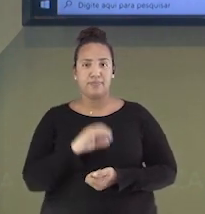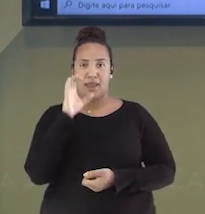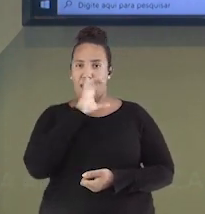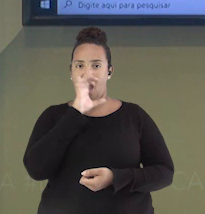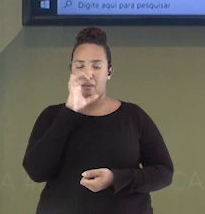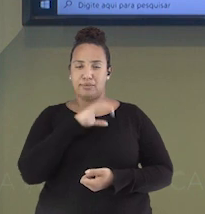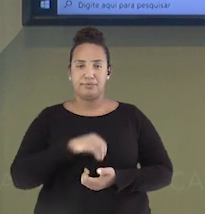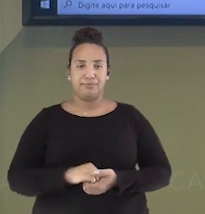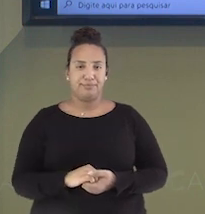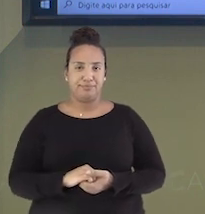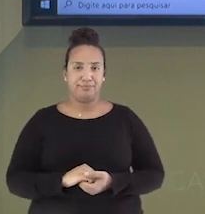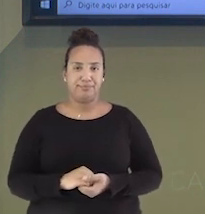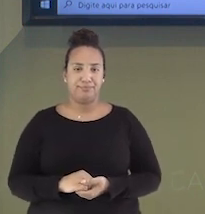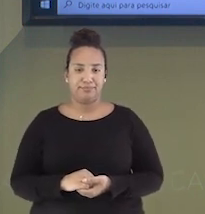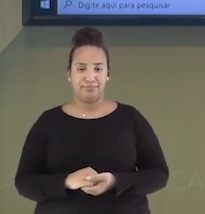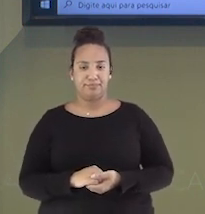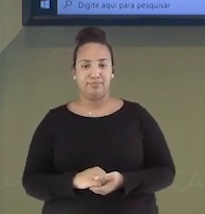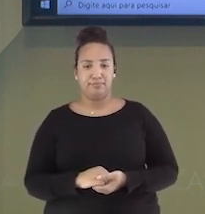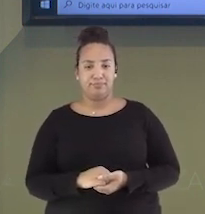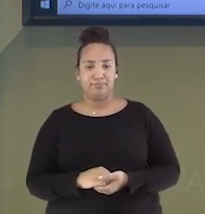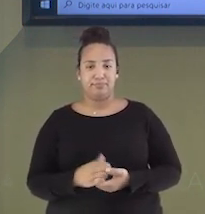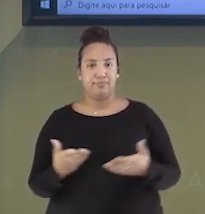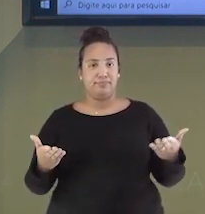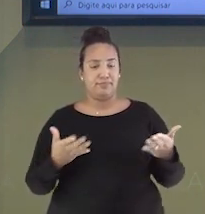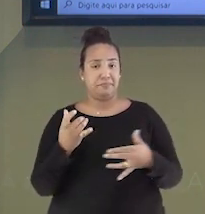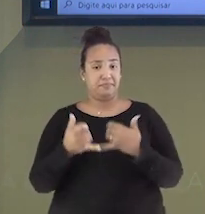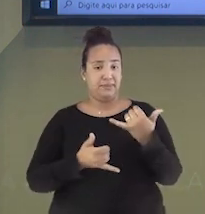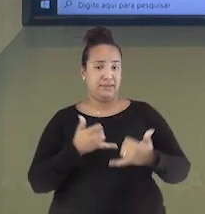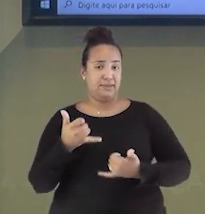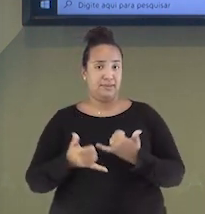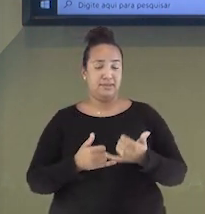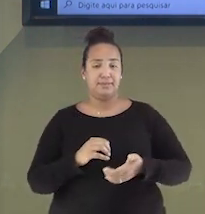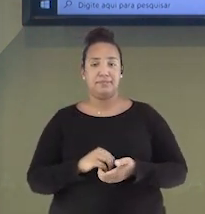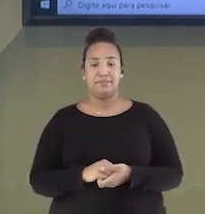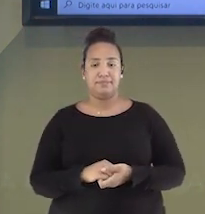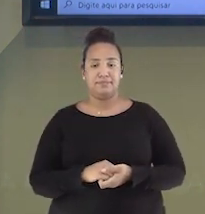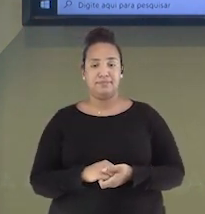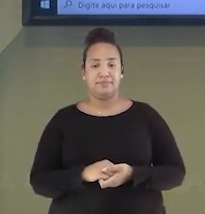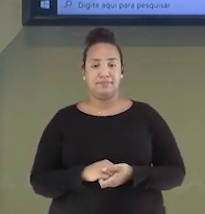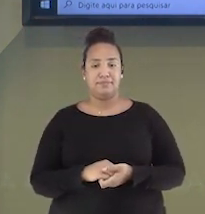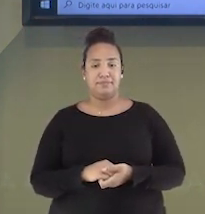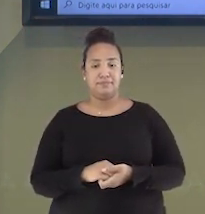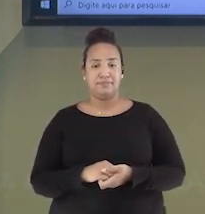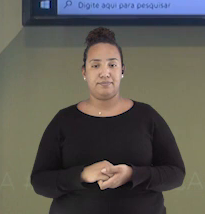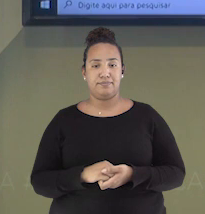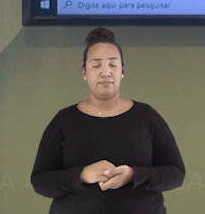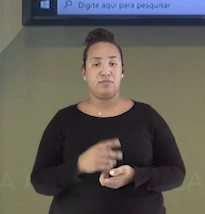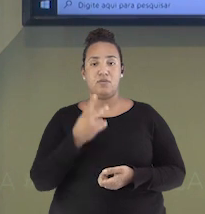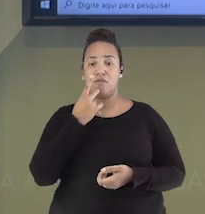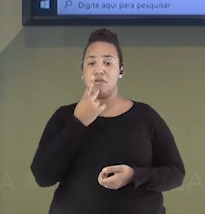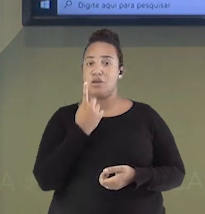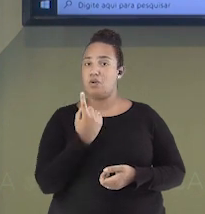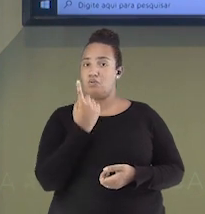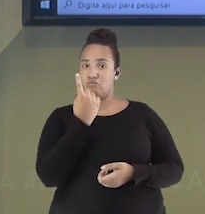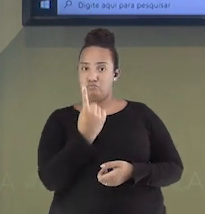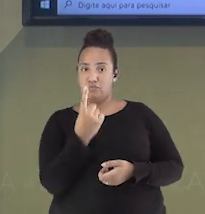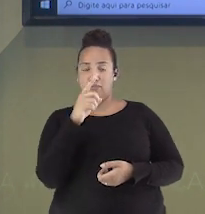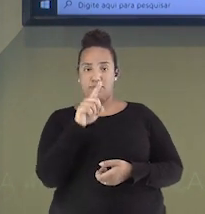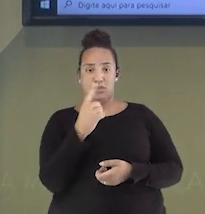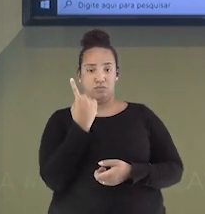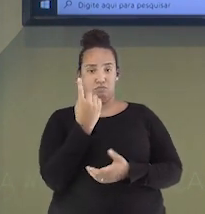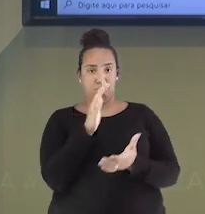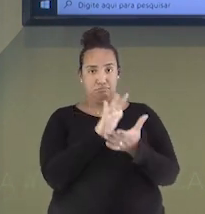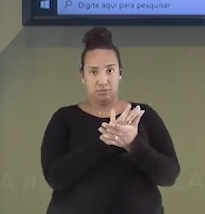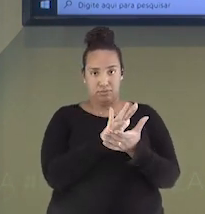ficou bem rápido né Vamos fazer uma brincadeira Quando eu disser um a gente bate